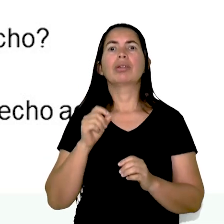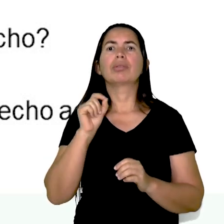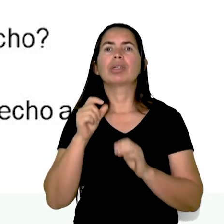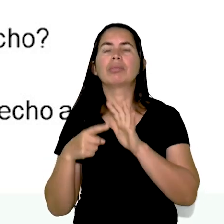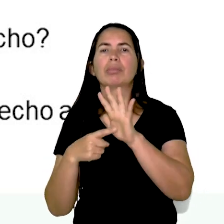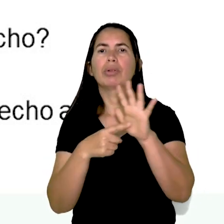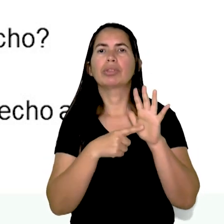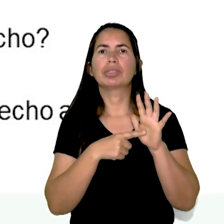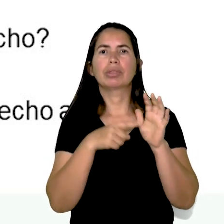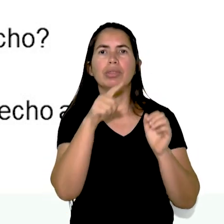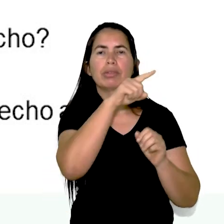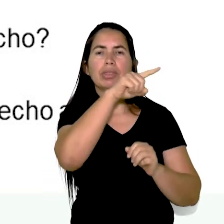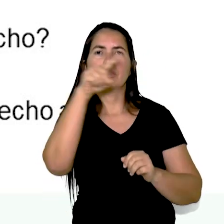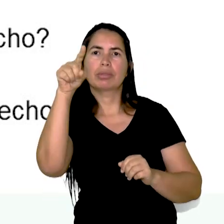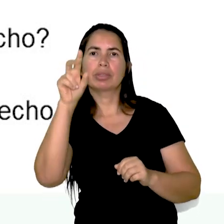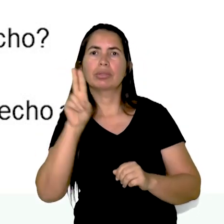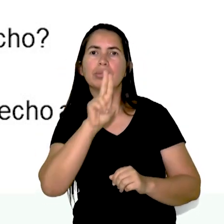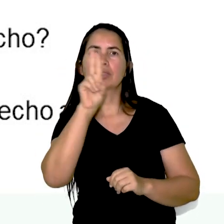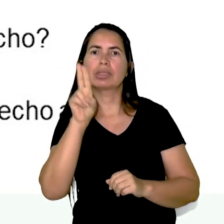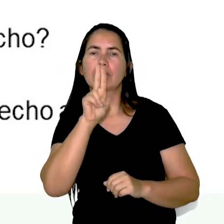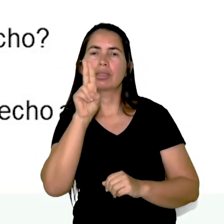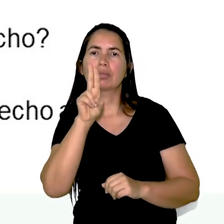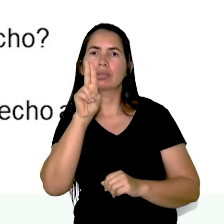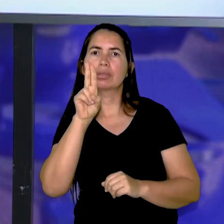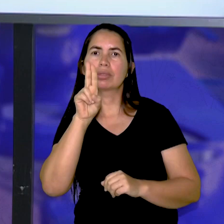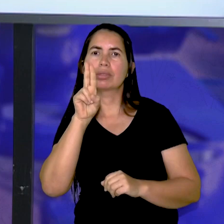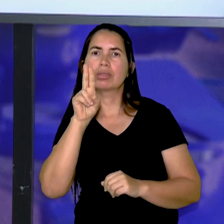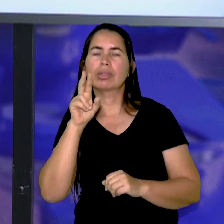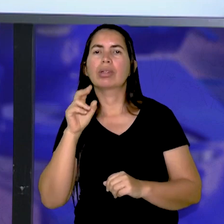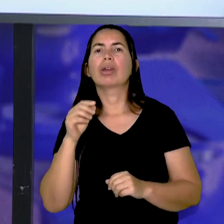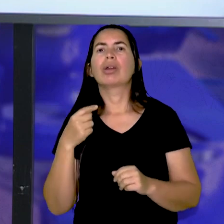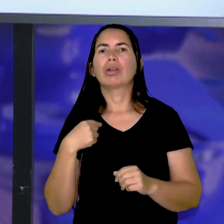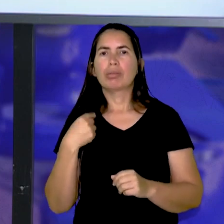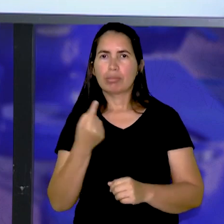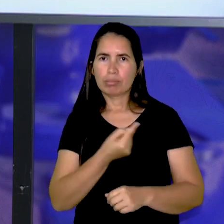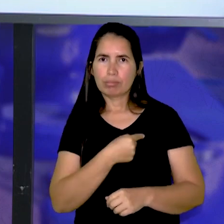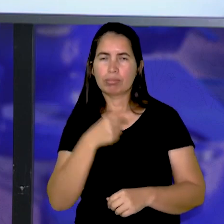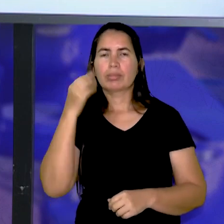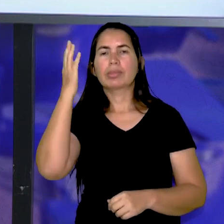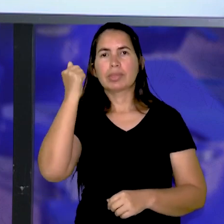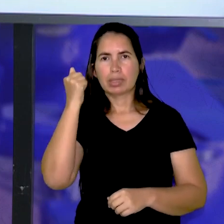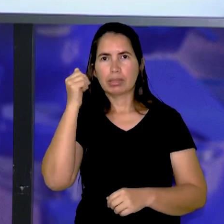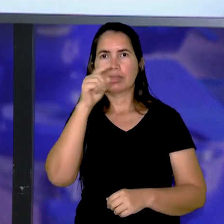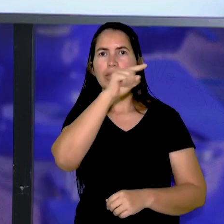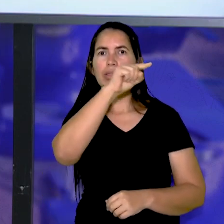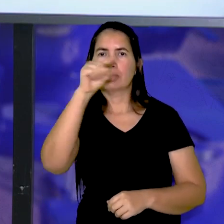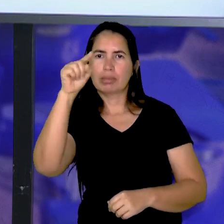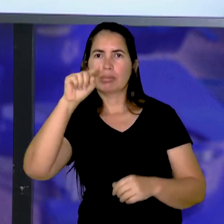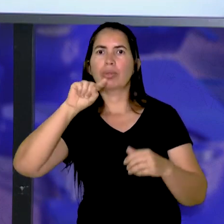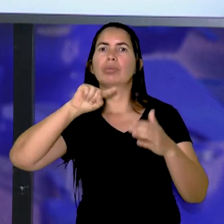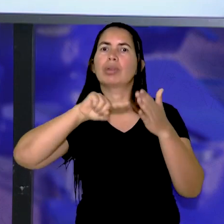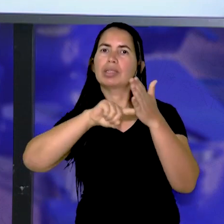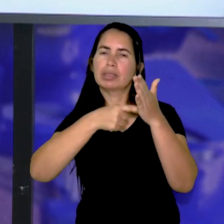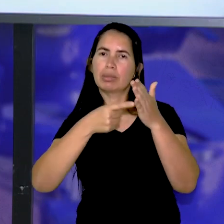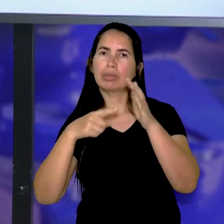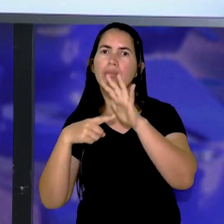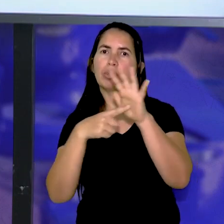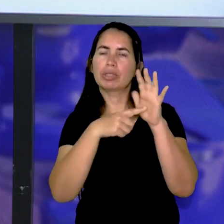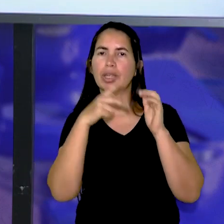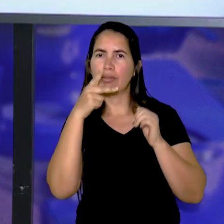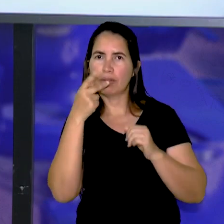os travessões utilizados no trecho acima? Nós sabemos que o travessão é o sinal de pontuação, que indica a fala de